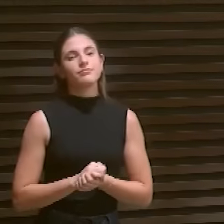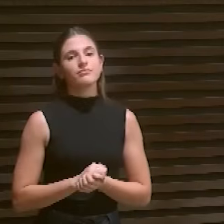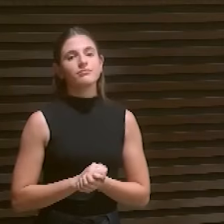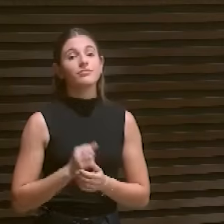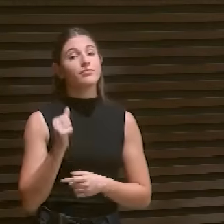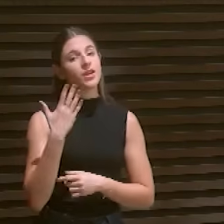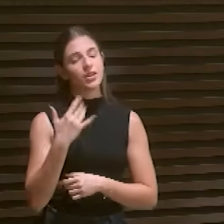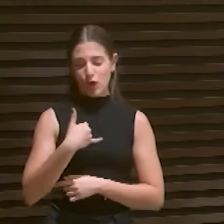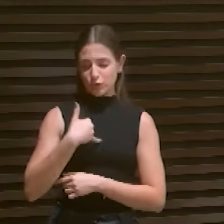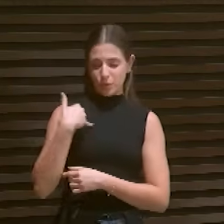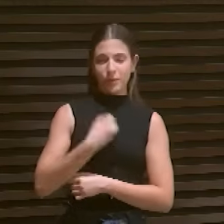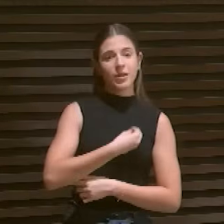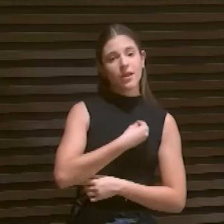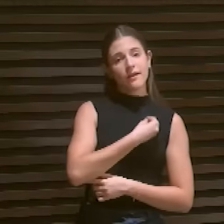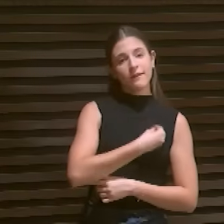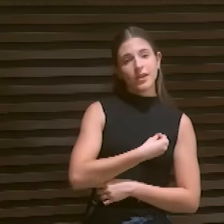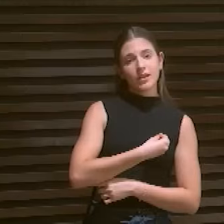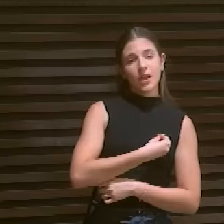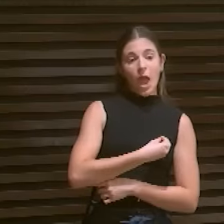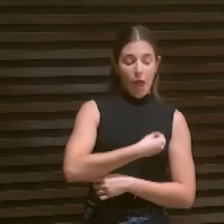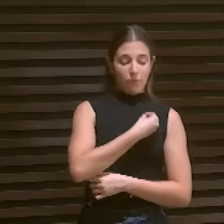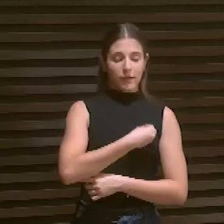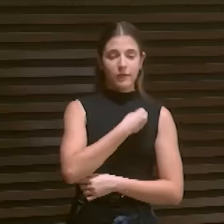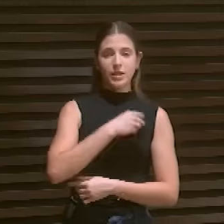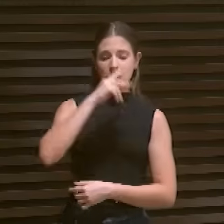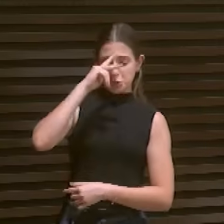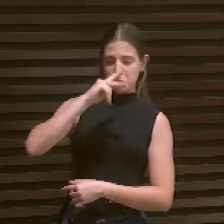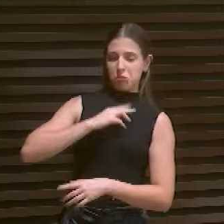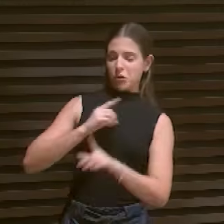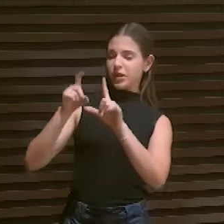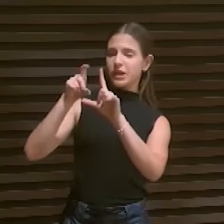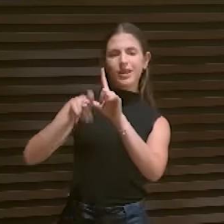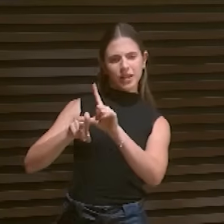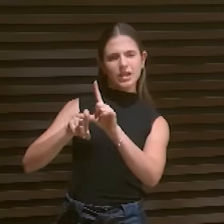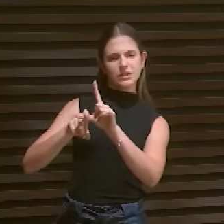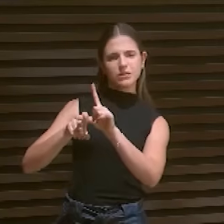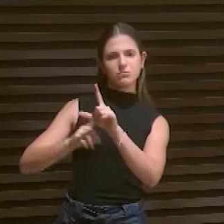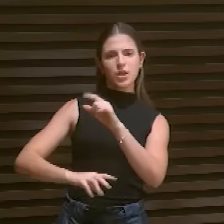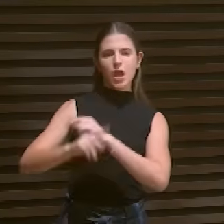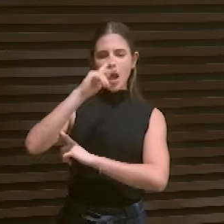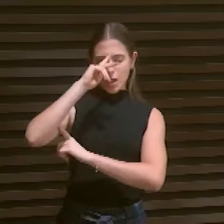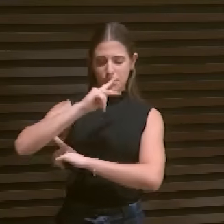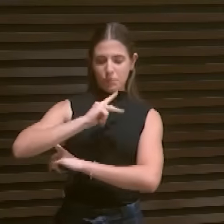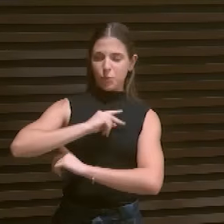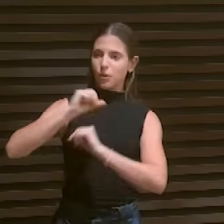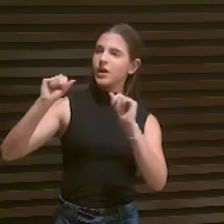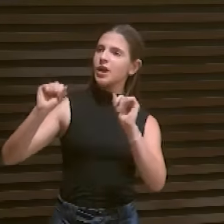Então, a soberba da vida é uma vida de autodependência, é uma vida de